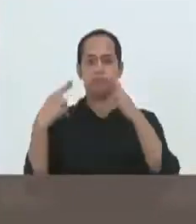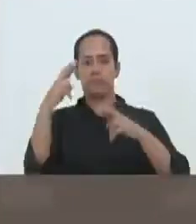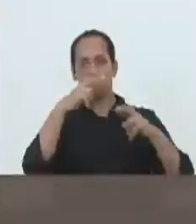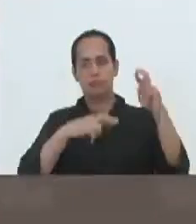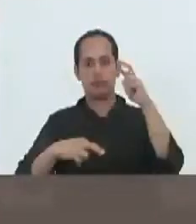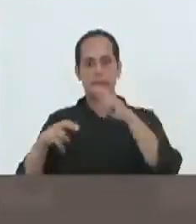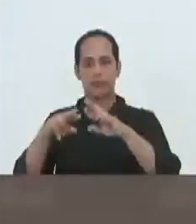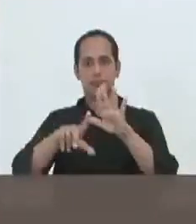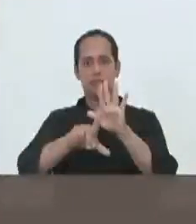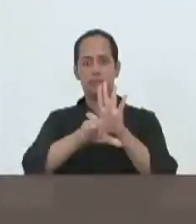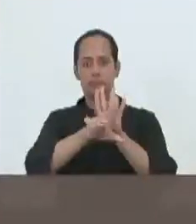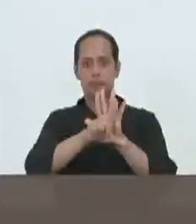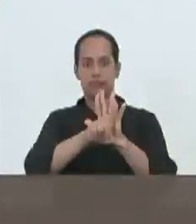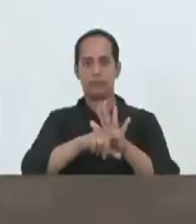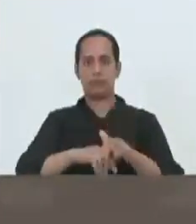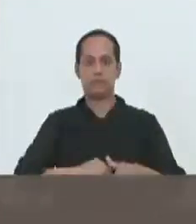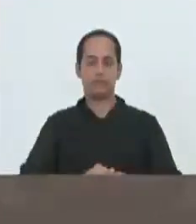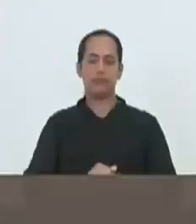fiscal